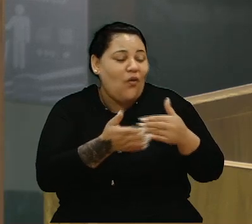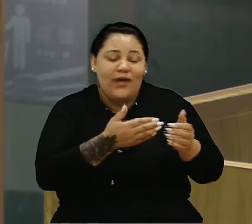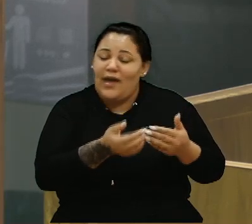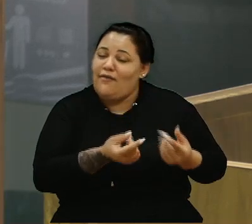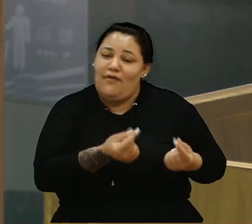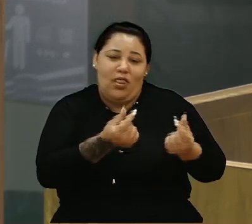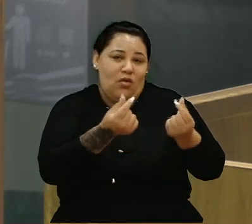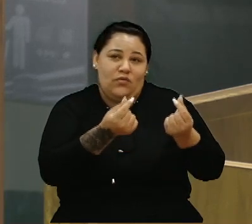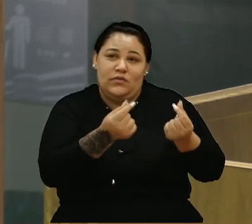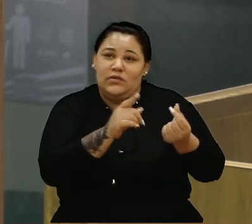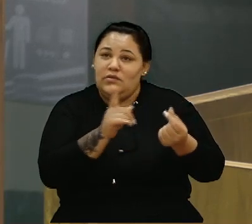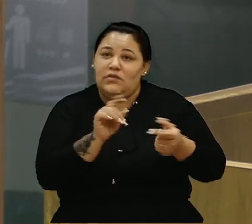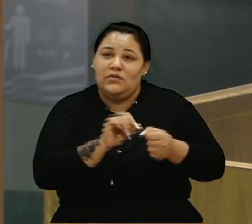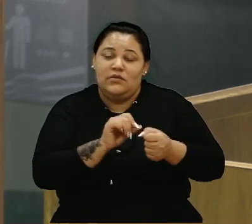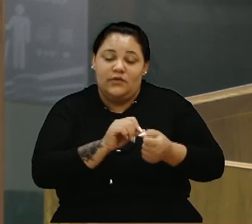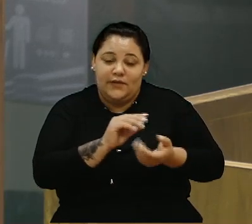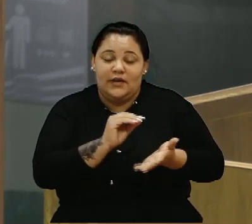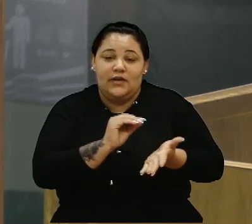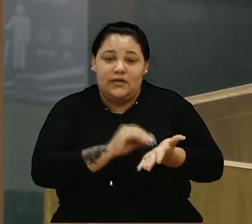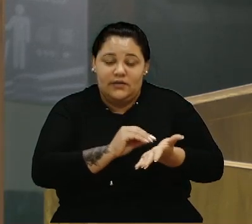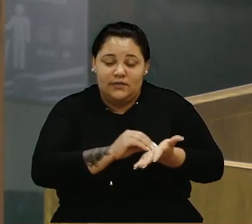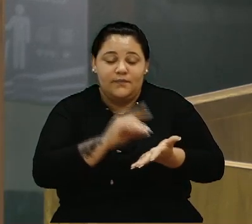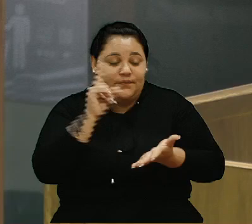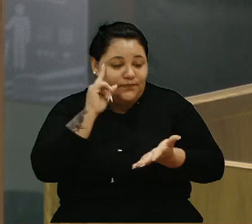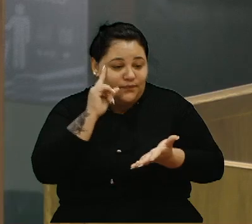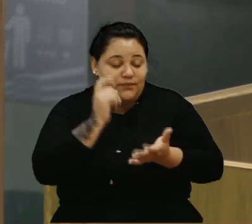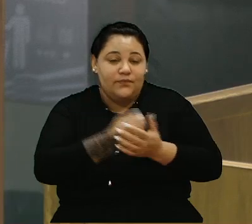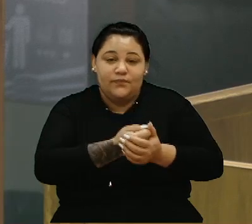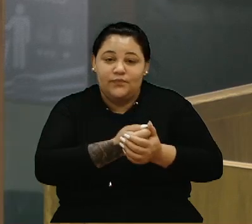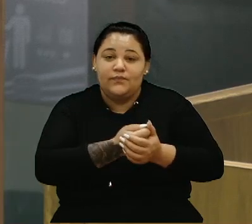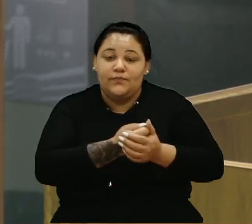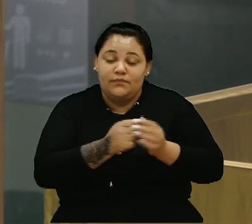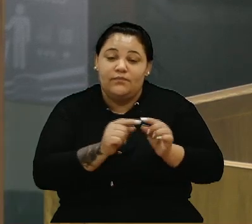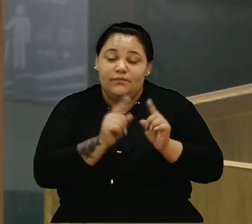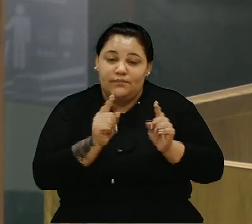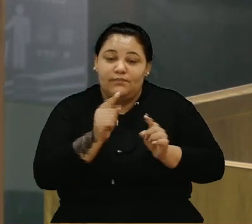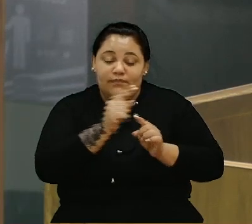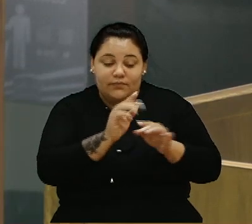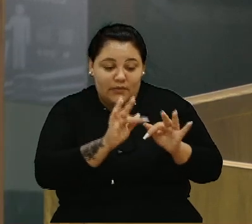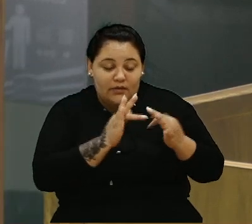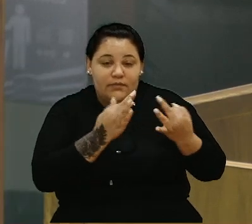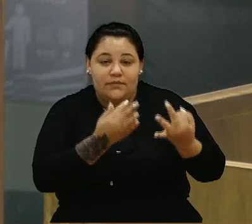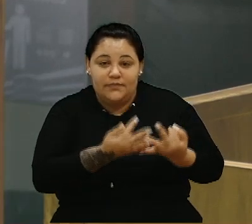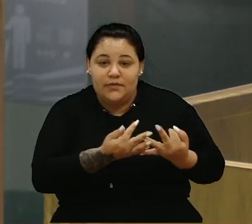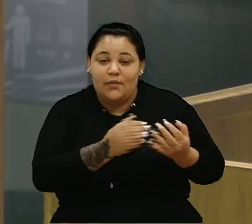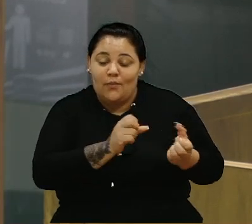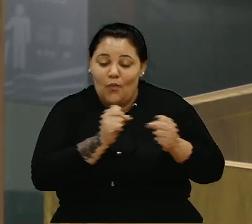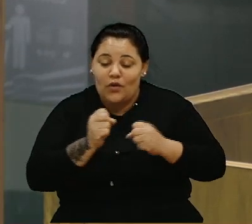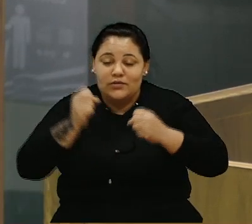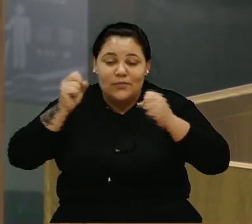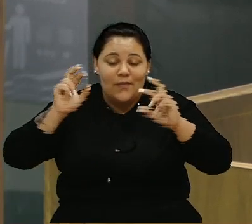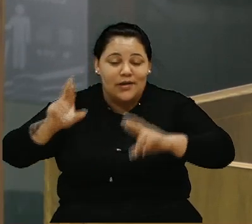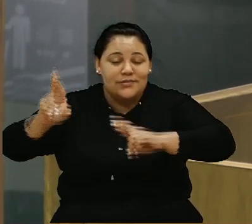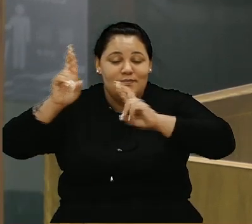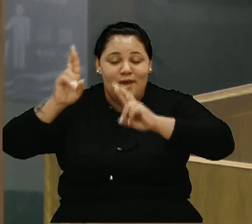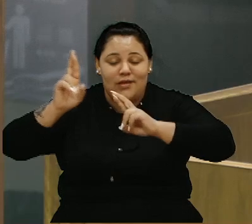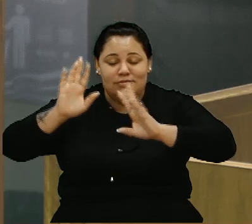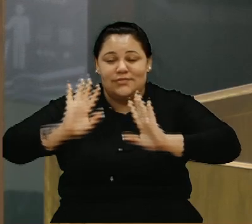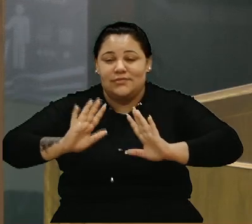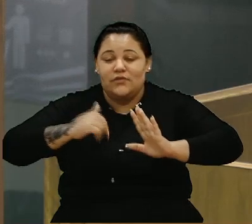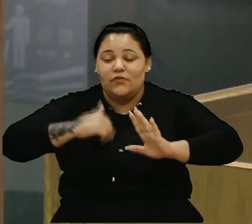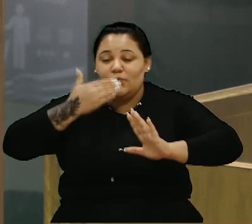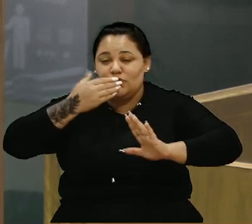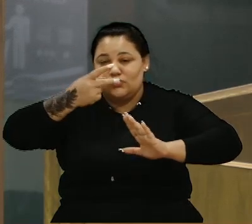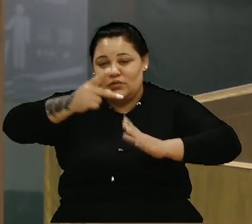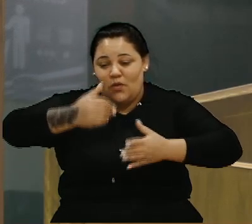necessário, não vai fazer falta no seu dia a dia, mas para essa família pode ser a luz no fim do túnel. Então eu conto com o seu